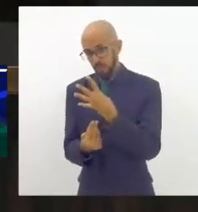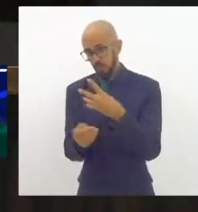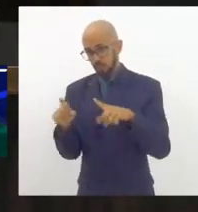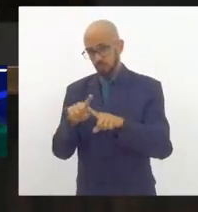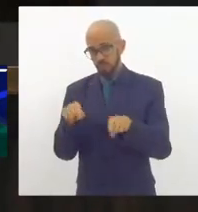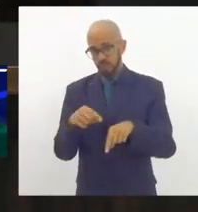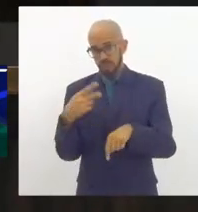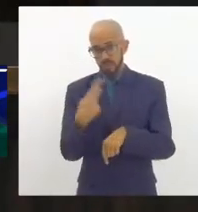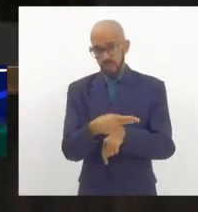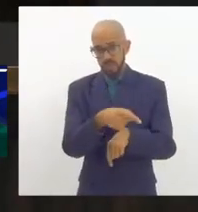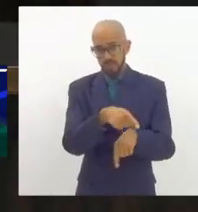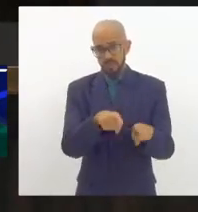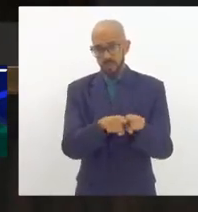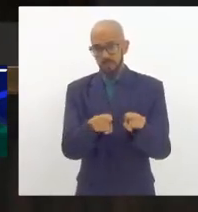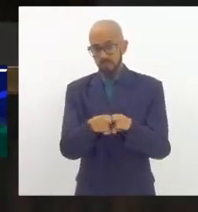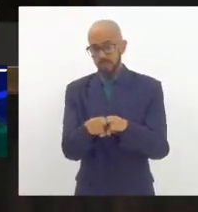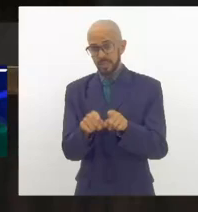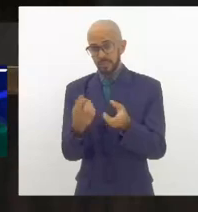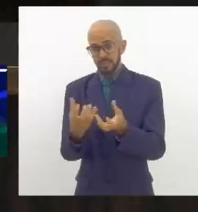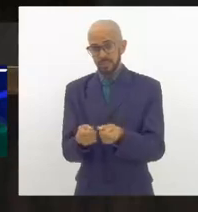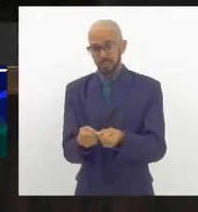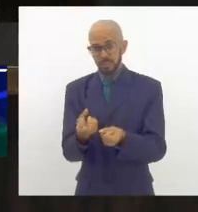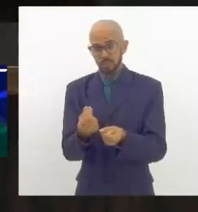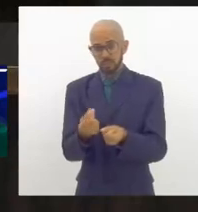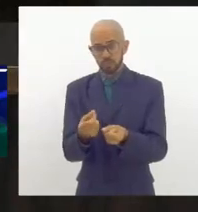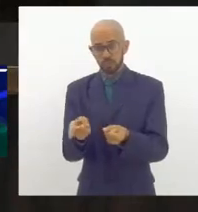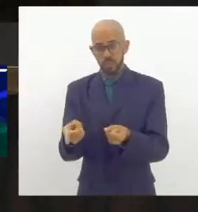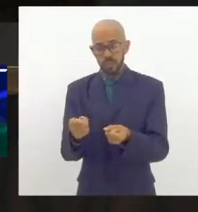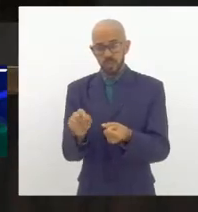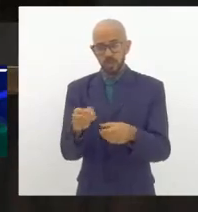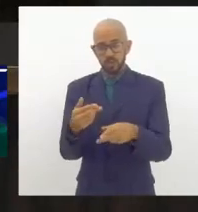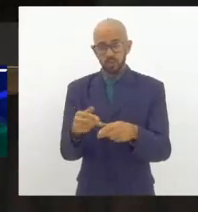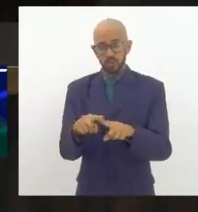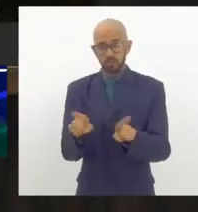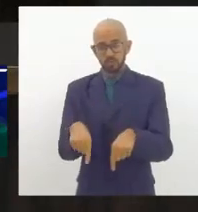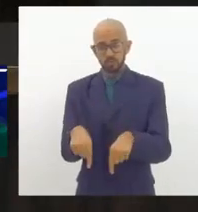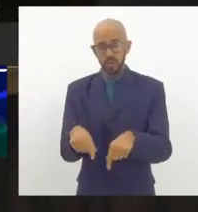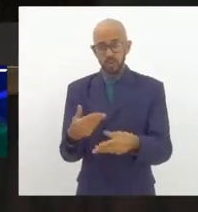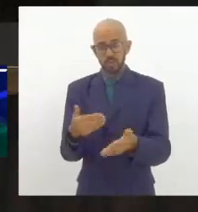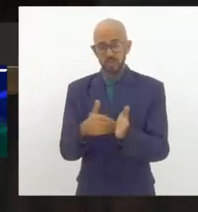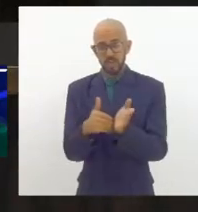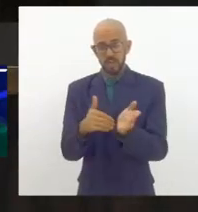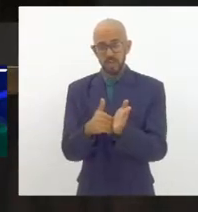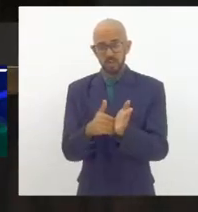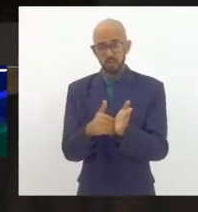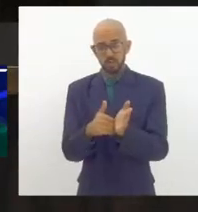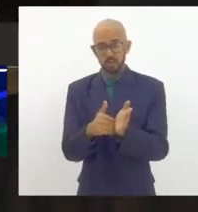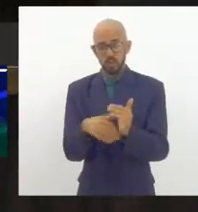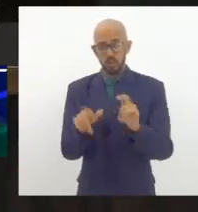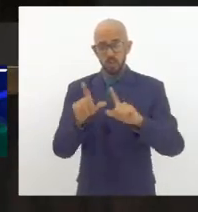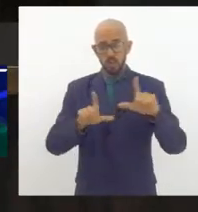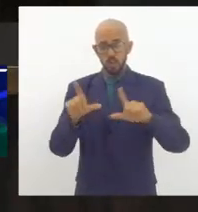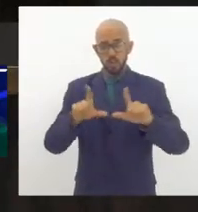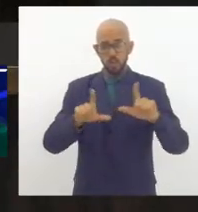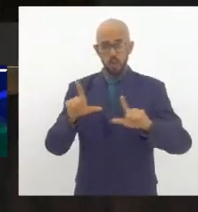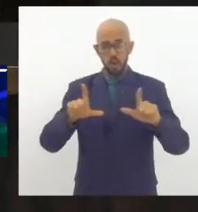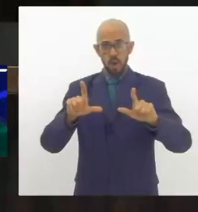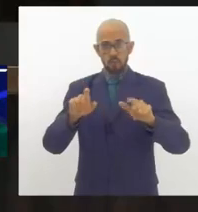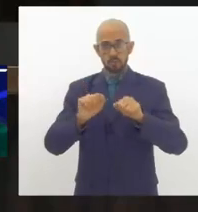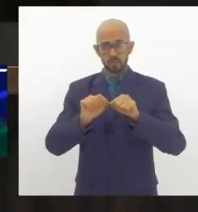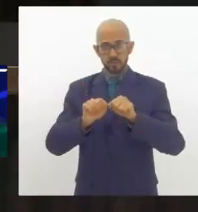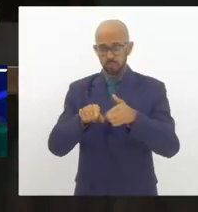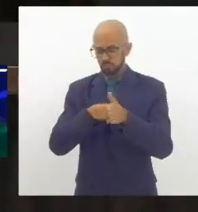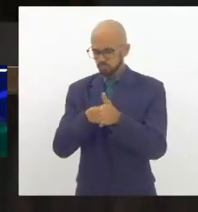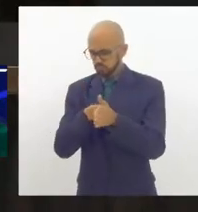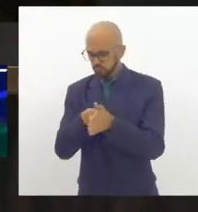comissão também estão recebendo no cargo secreto ou os meios de comunicação fizeram uma